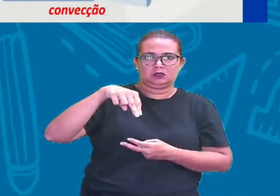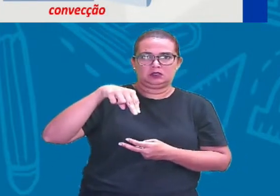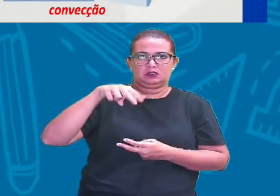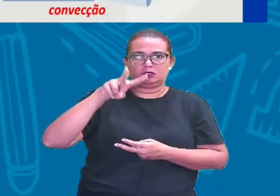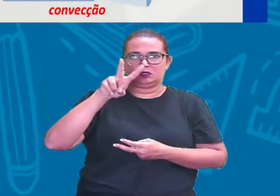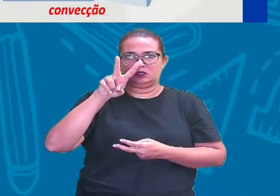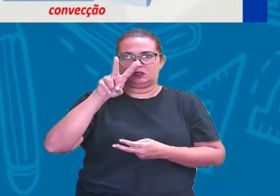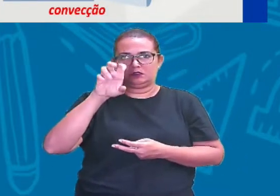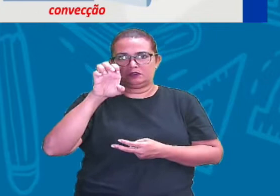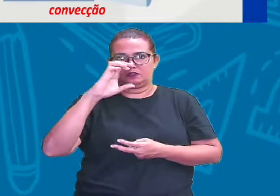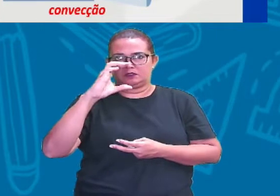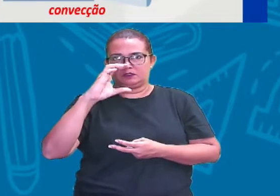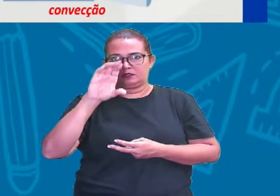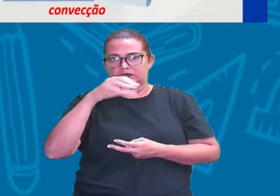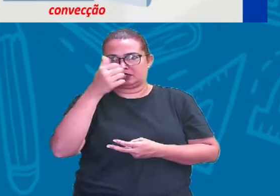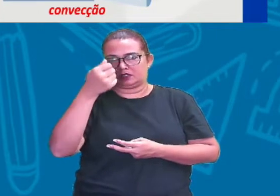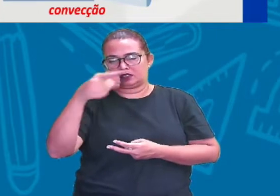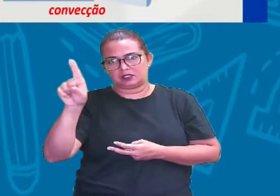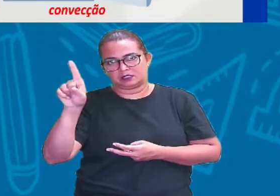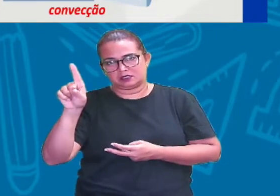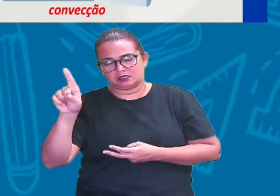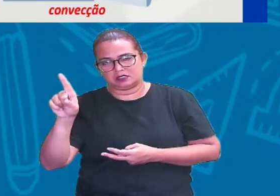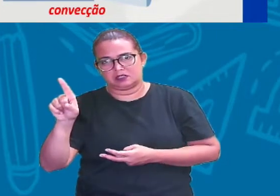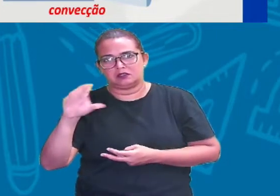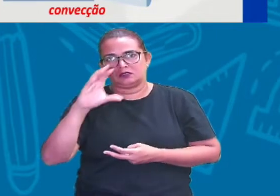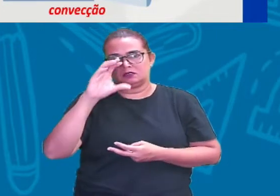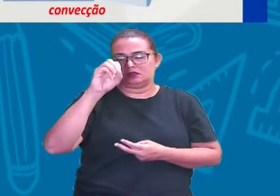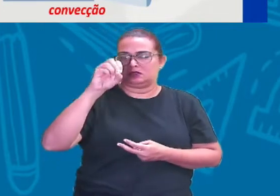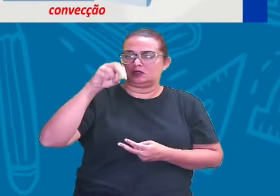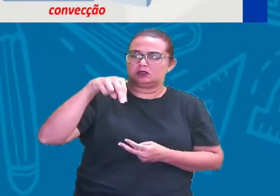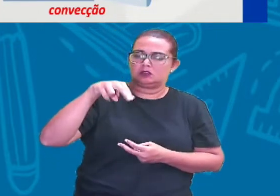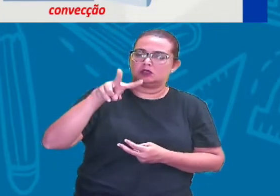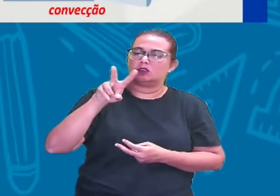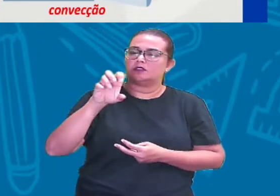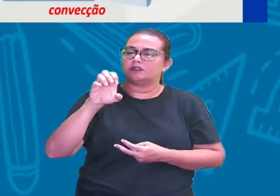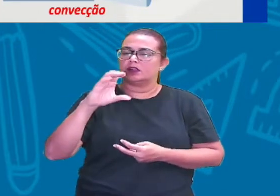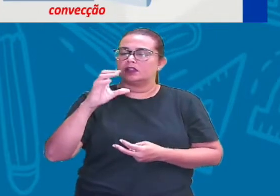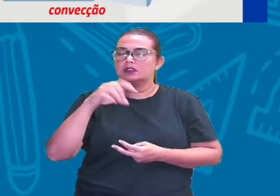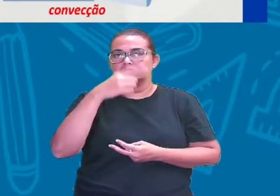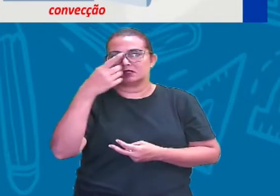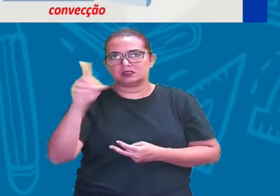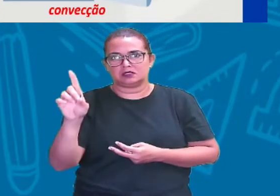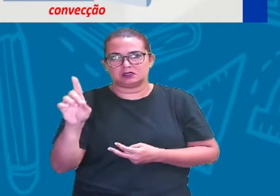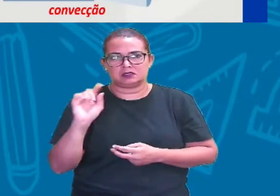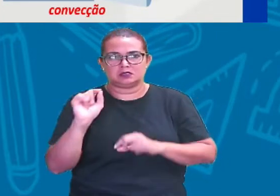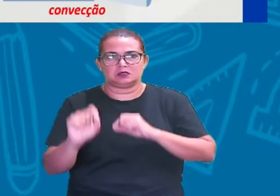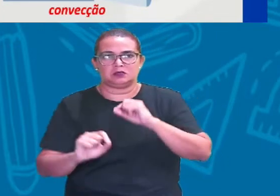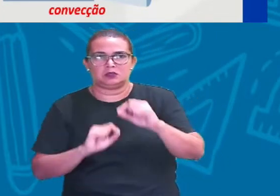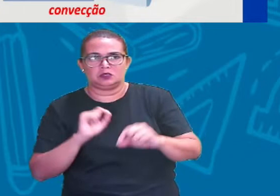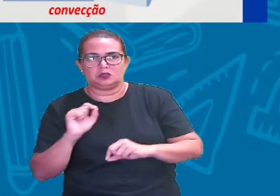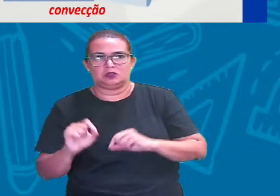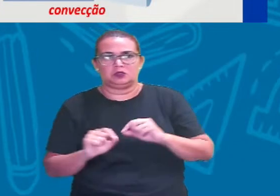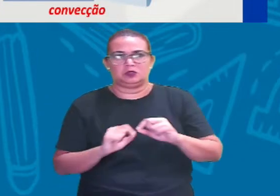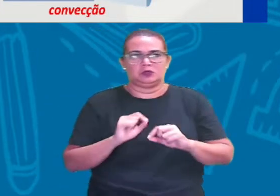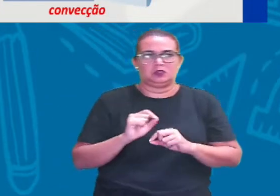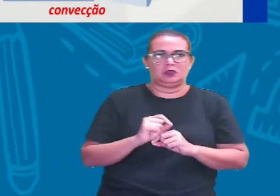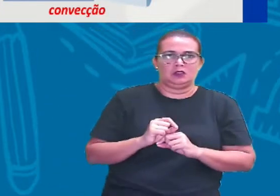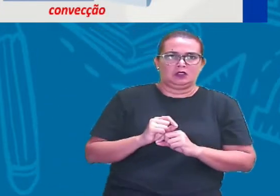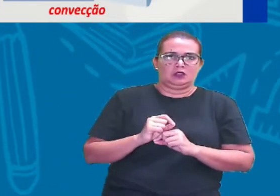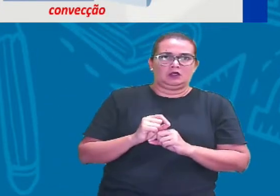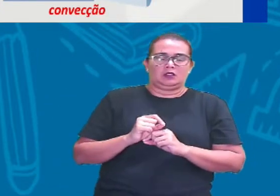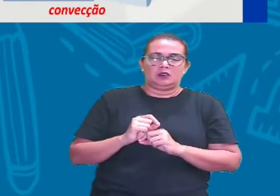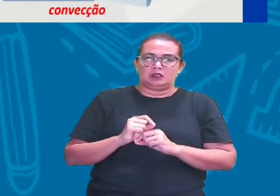calor pela troca de posição mediante transporte de matéria. Olha aqui, presta atenção. Eu falei para vocês